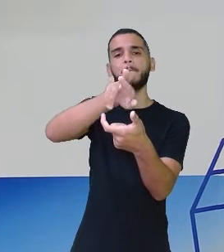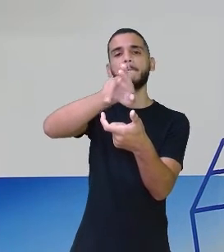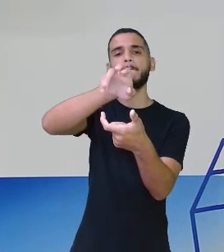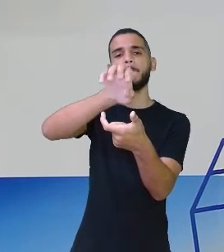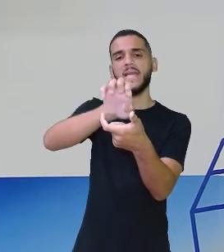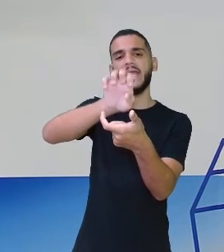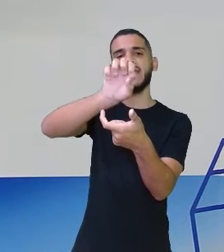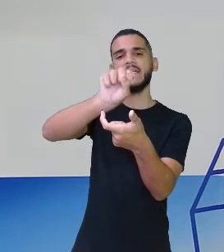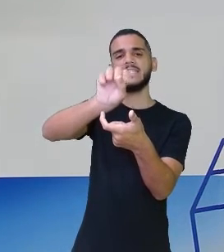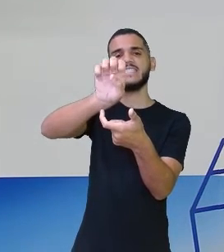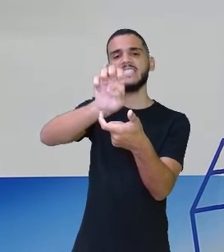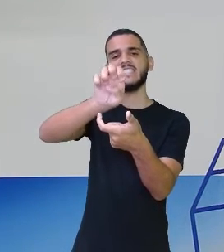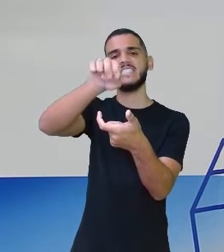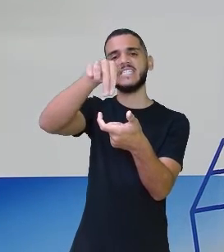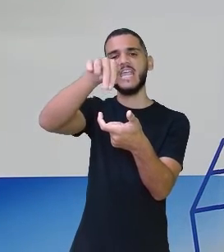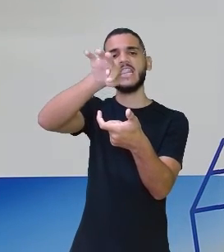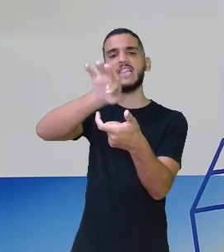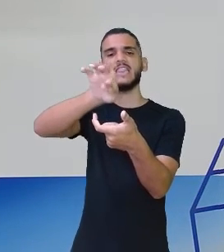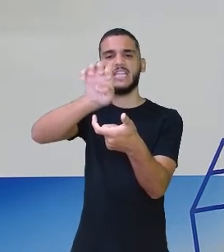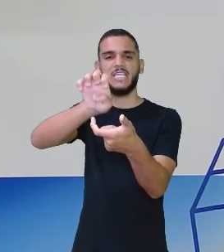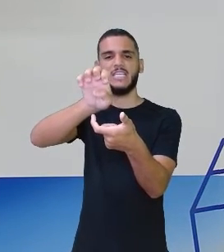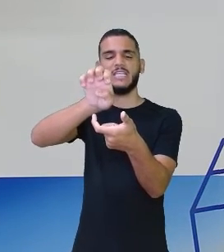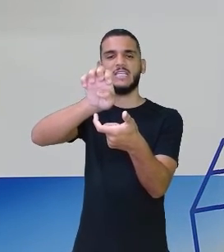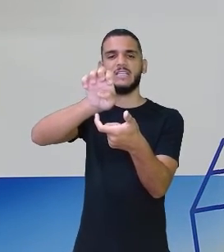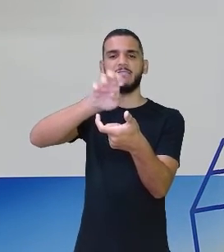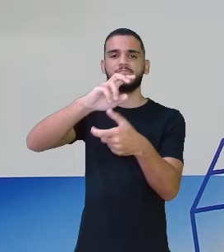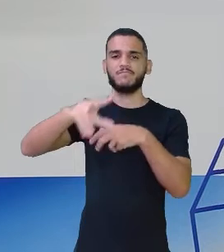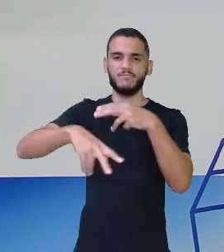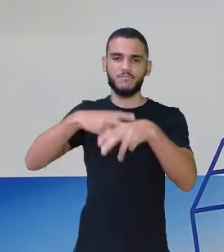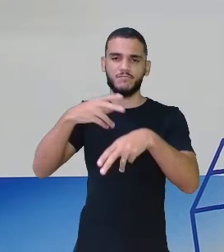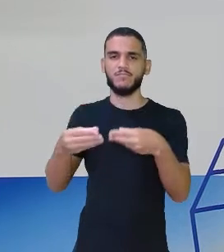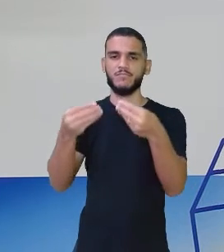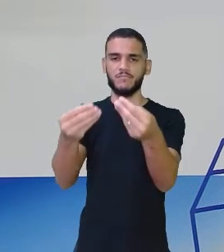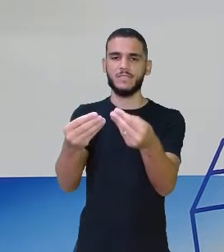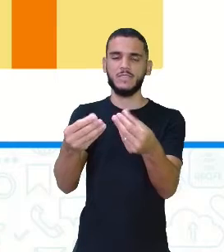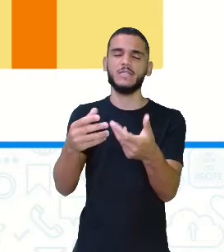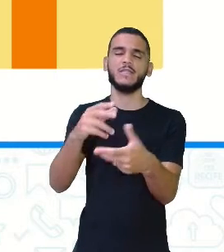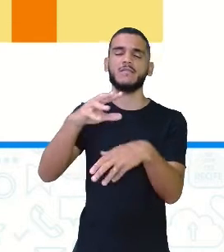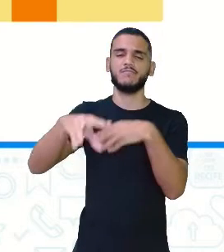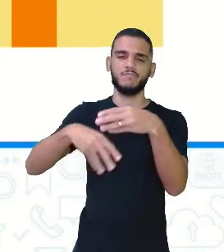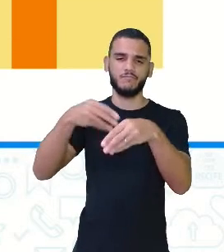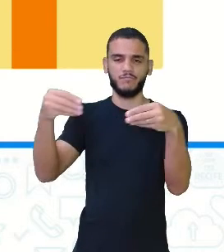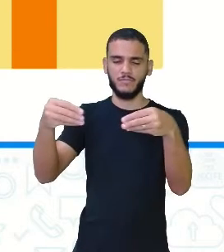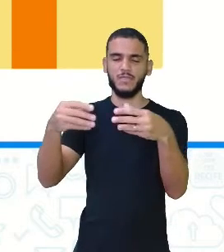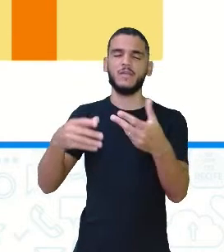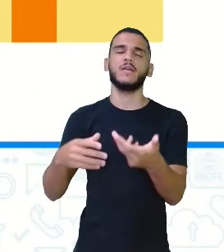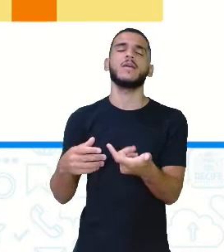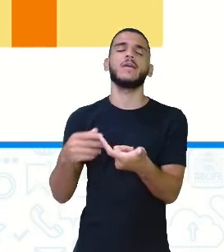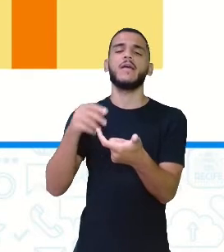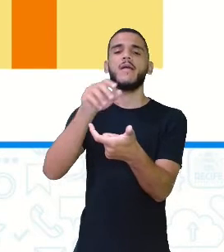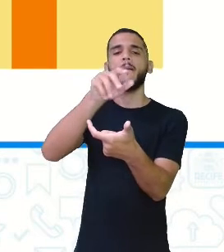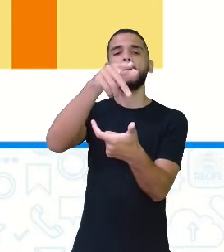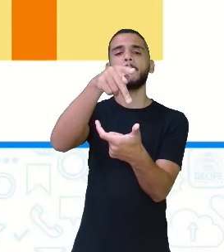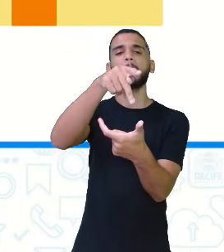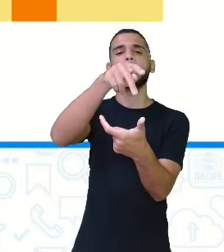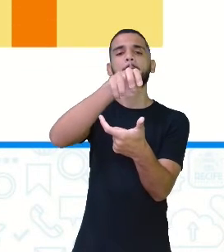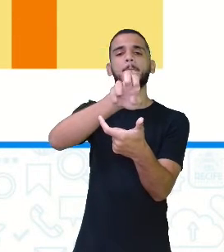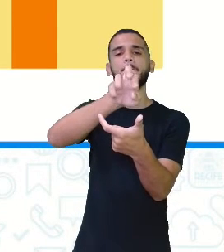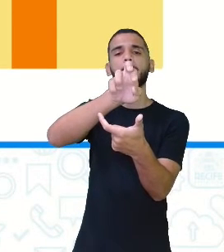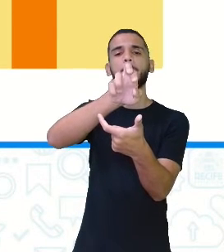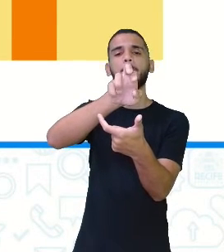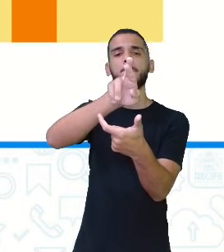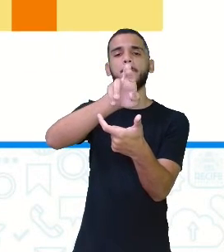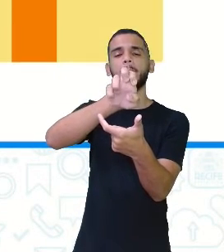Presente. Qual é a sílaba tônica, quinto ano? Hoje a aula está muito facinho, né? Eu vou